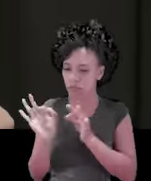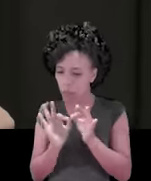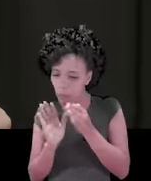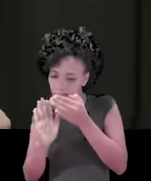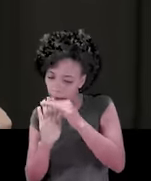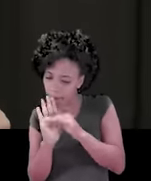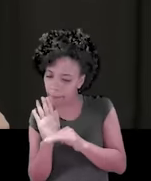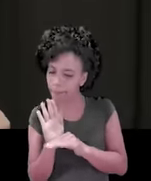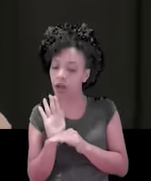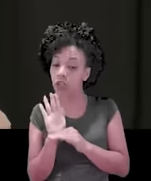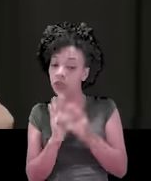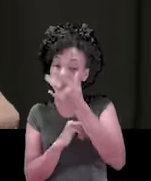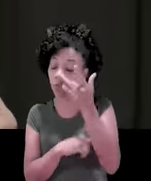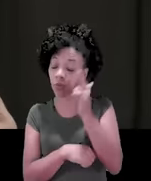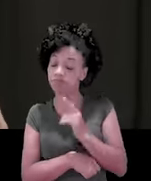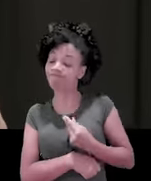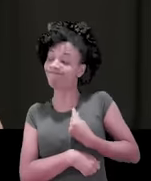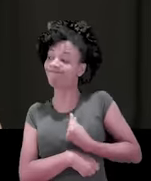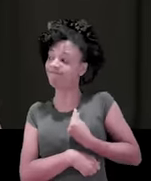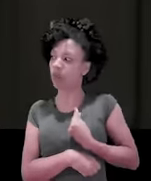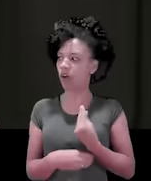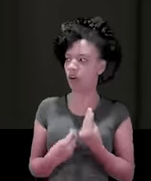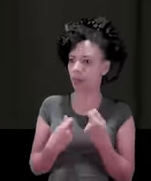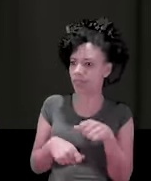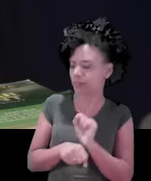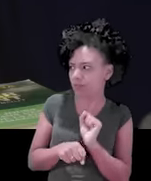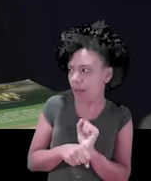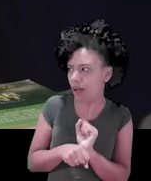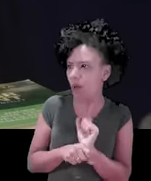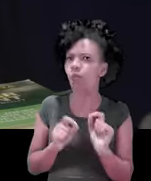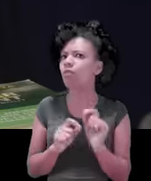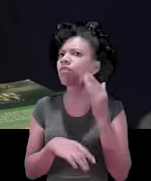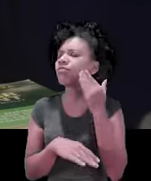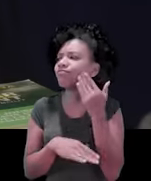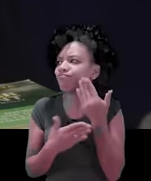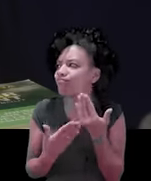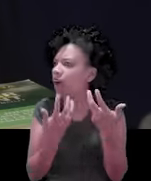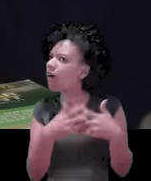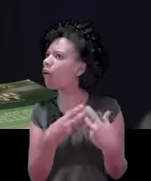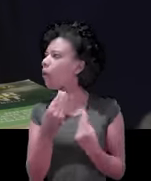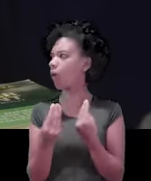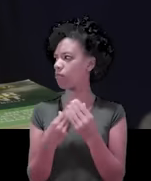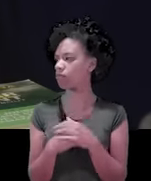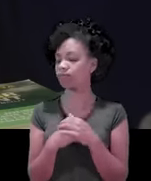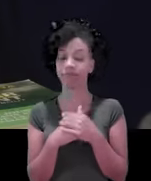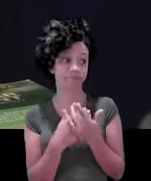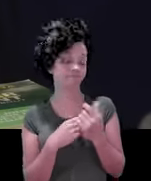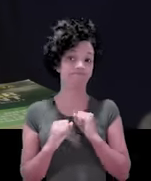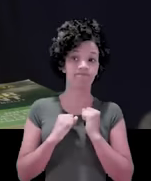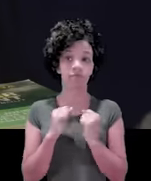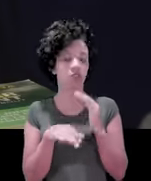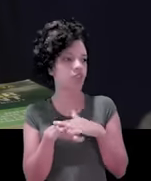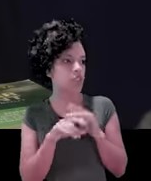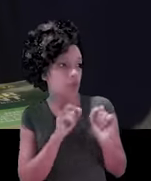sobrevivente que eu preciso esperar que tu fazia para tua cabeça então por causa dessa hiperatividade